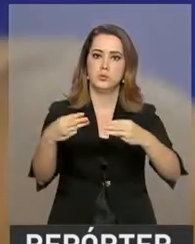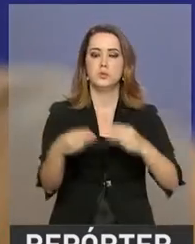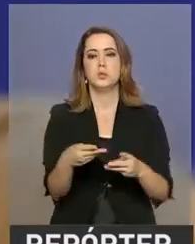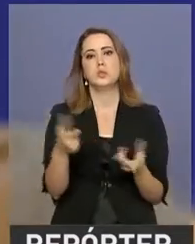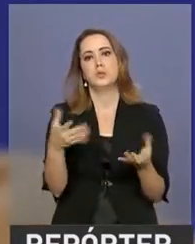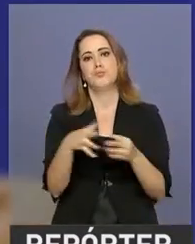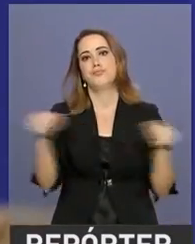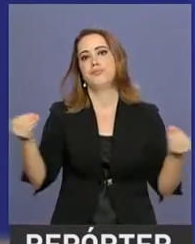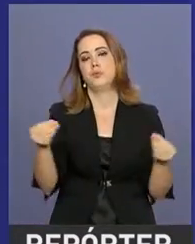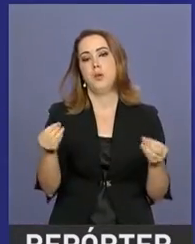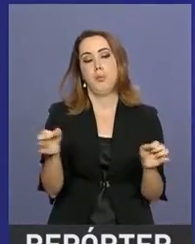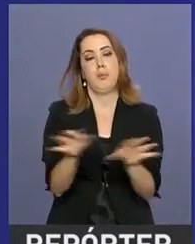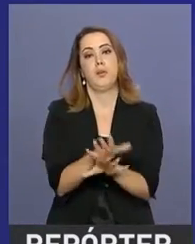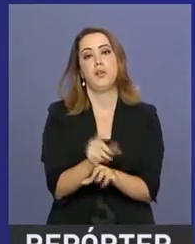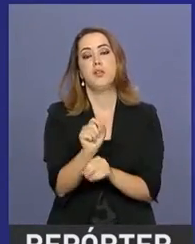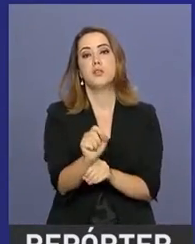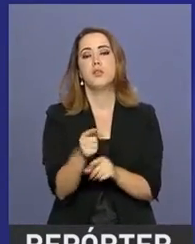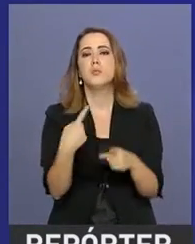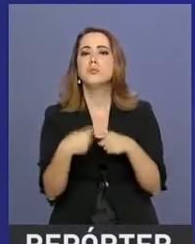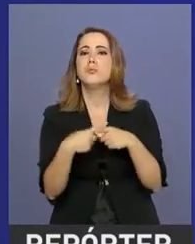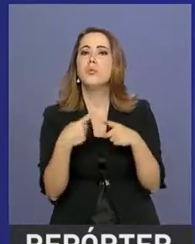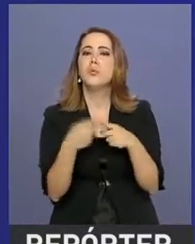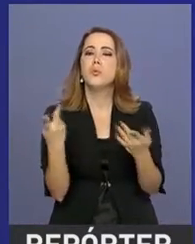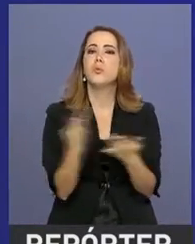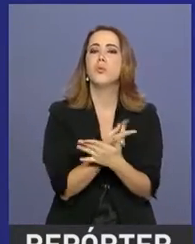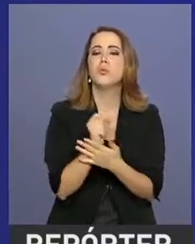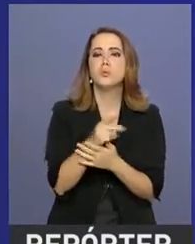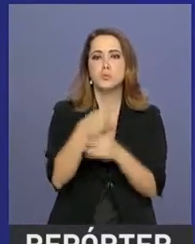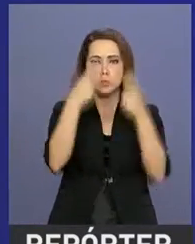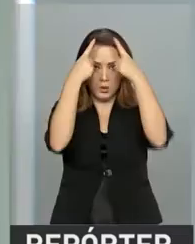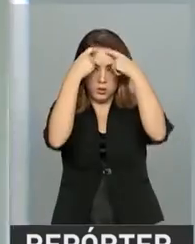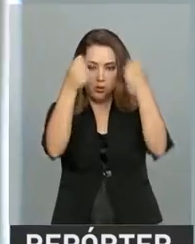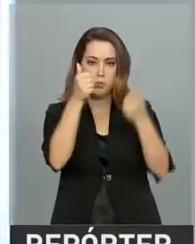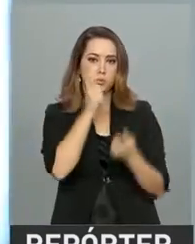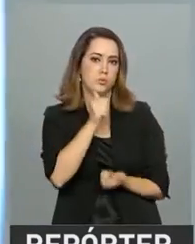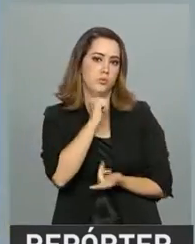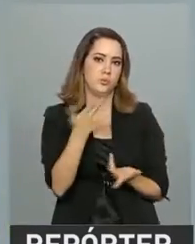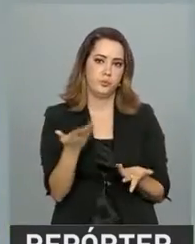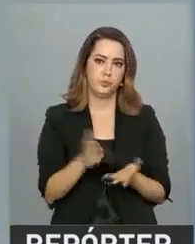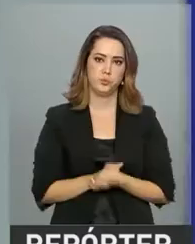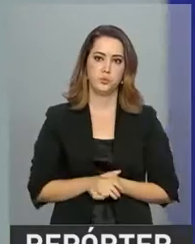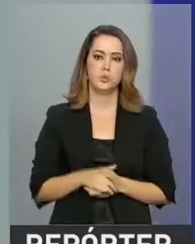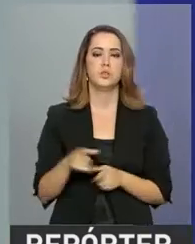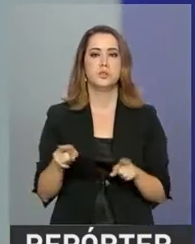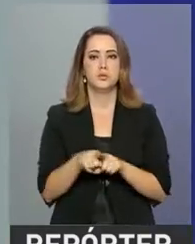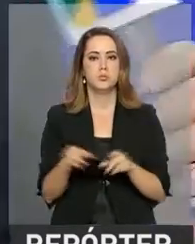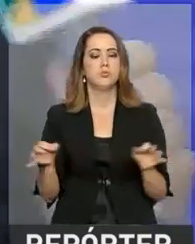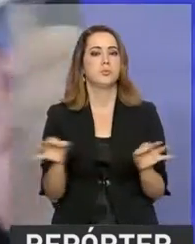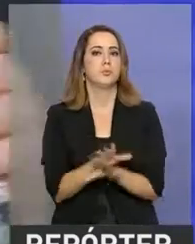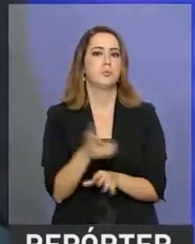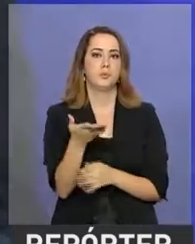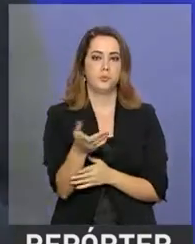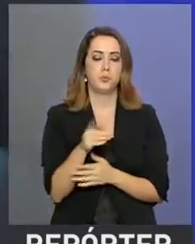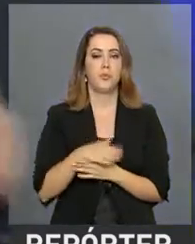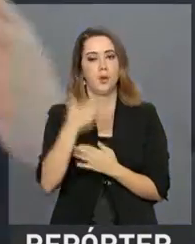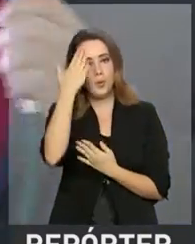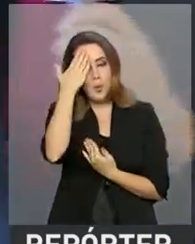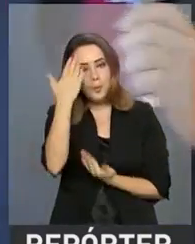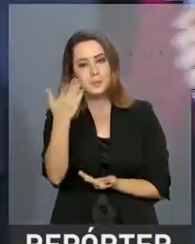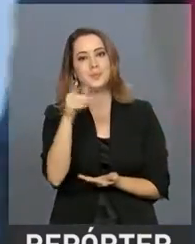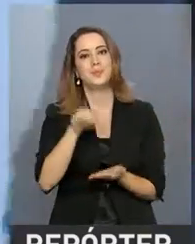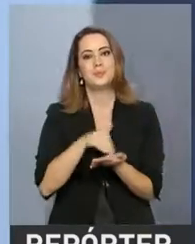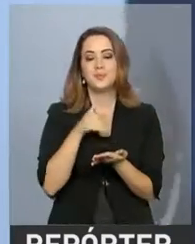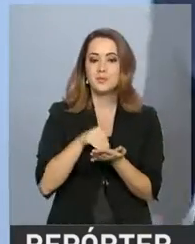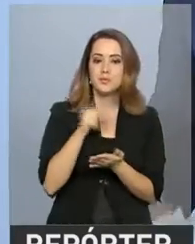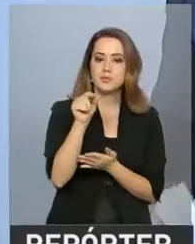sanar o motivo, conhecer qual é o motivo e também para tentar sanar a questão da violência contra a mulher negra. Obrigado, secretária. A